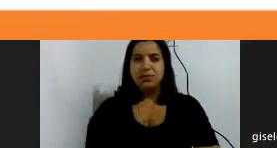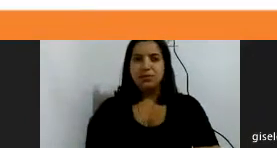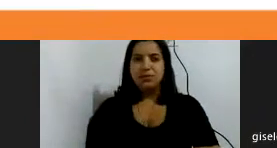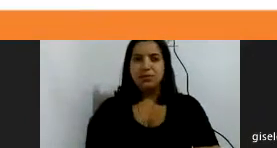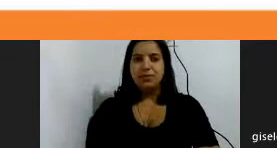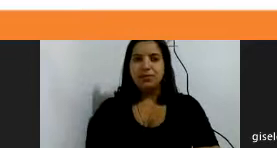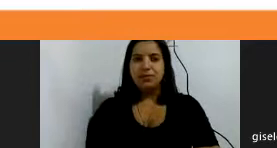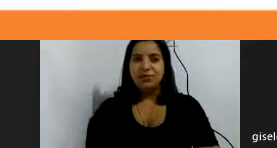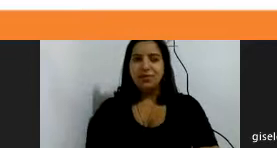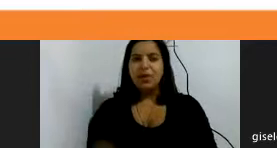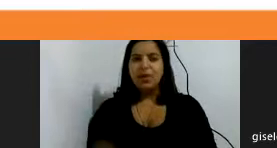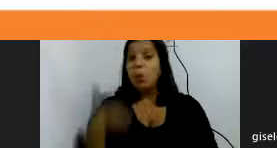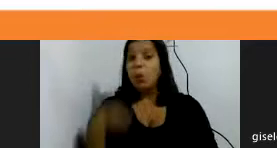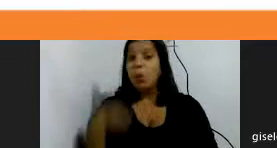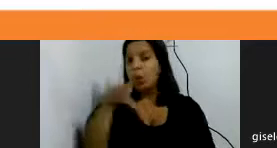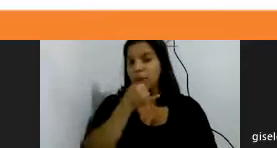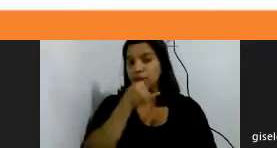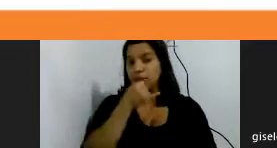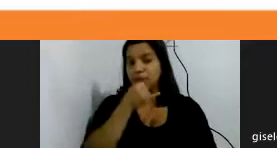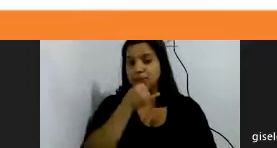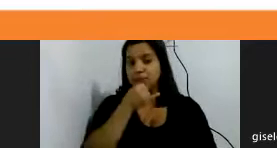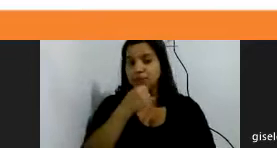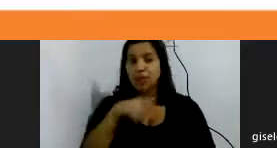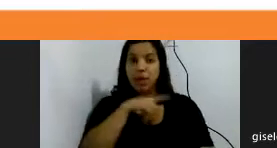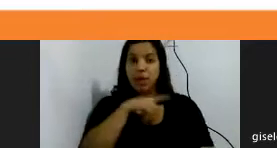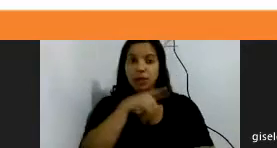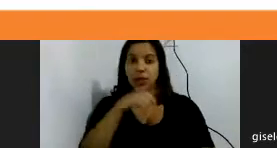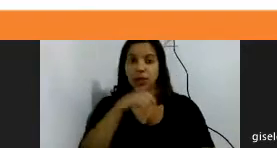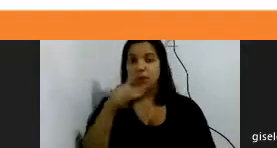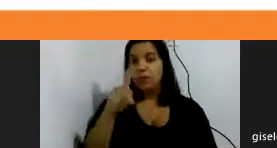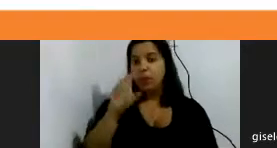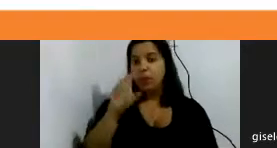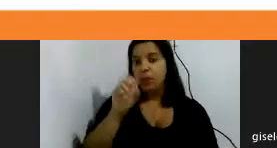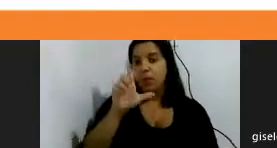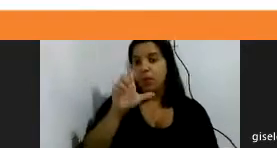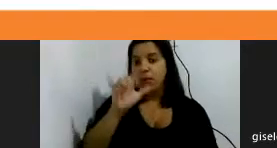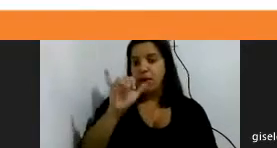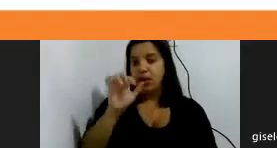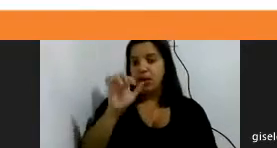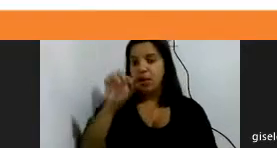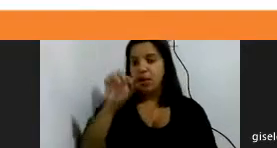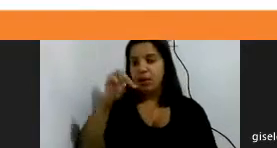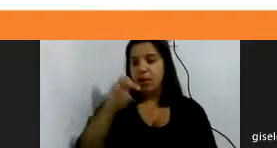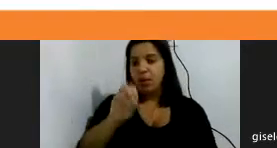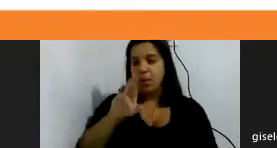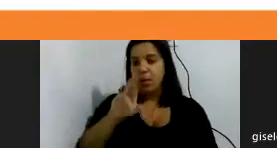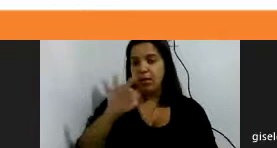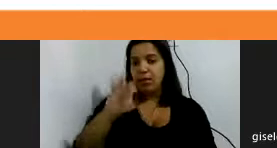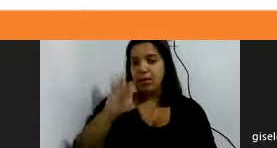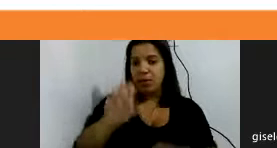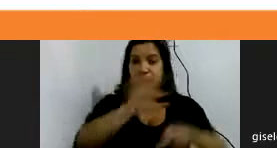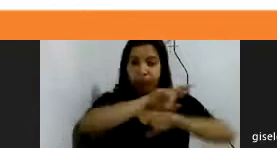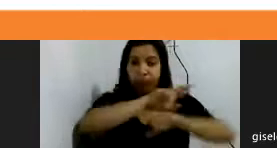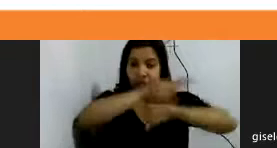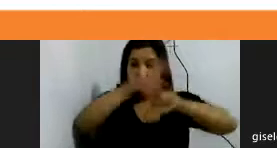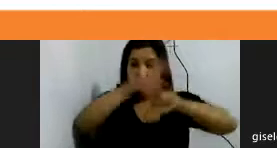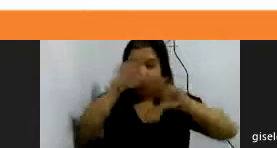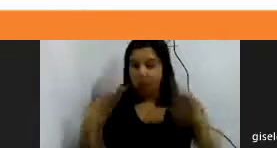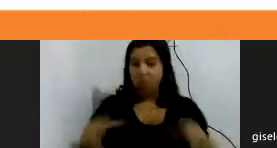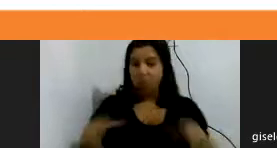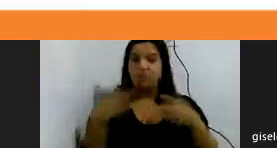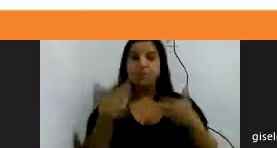Então, o antígeno D, ele tem um extenso polimorfismo, ou seja, ele tem uma variabilidade muito grande. Então, a gente